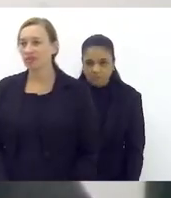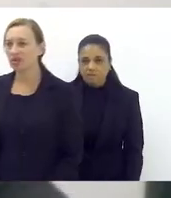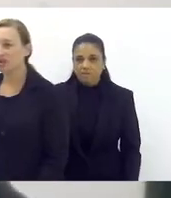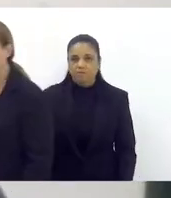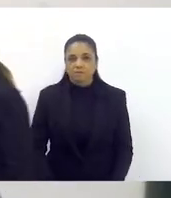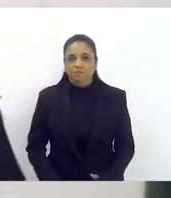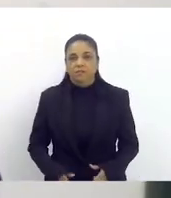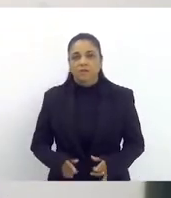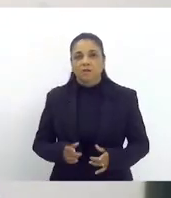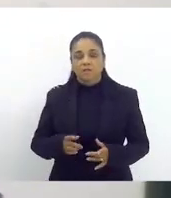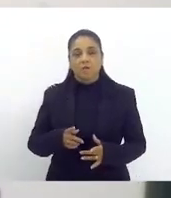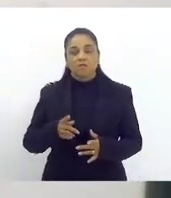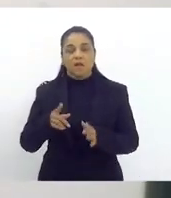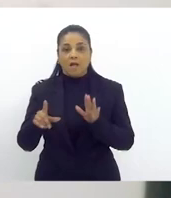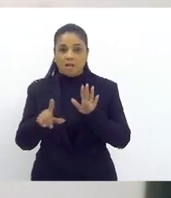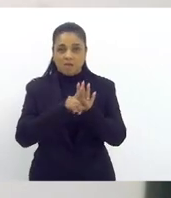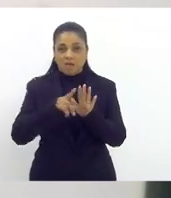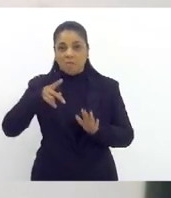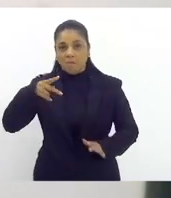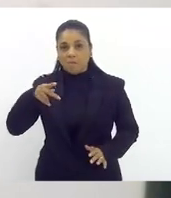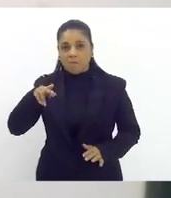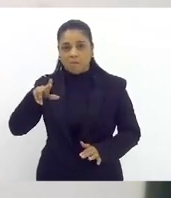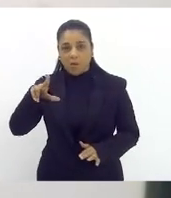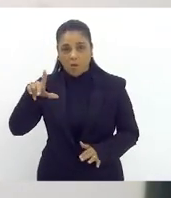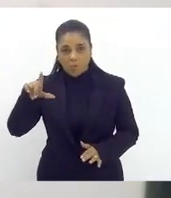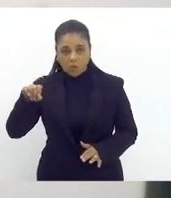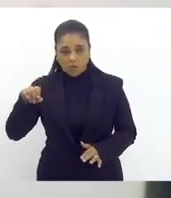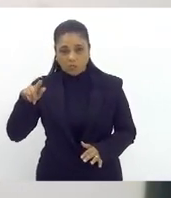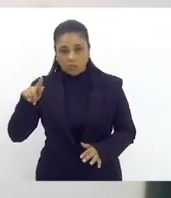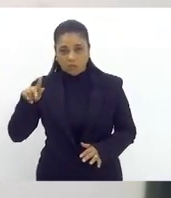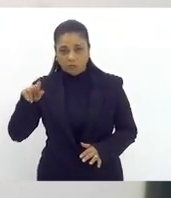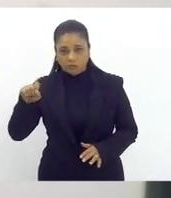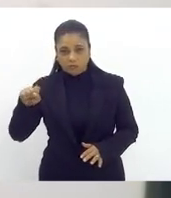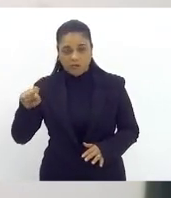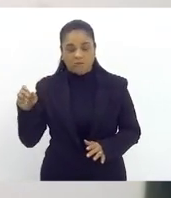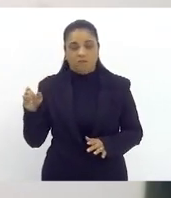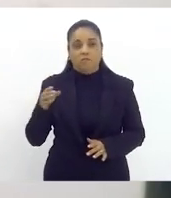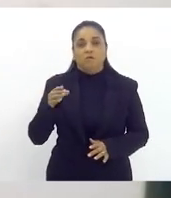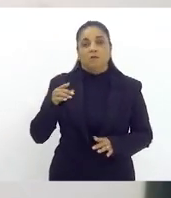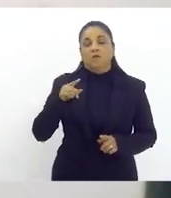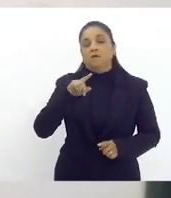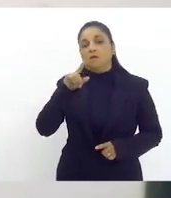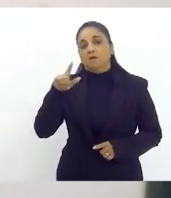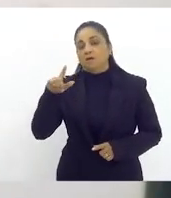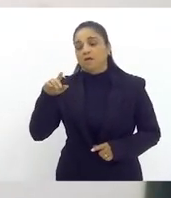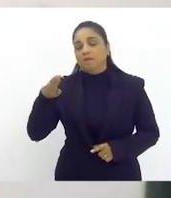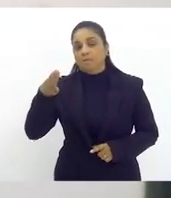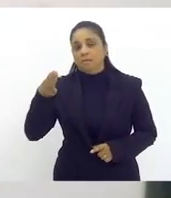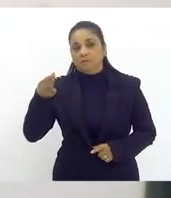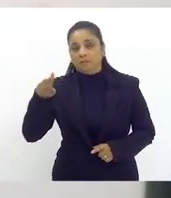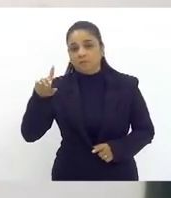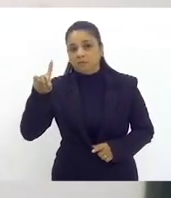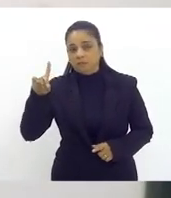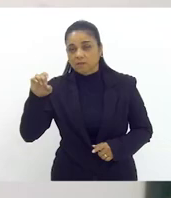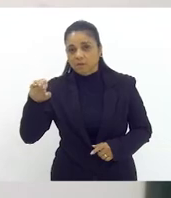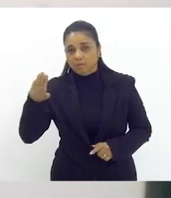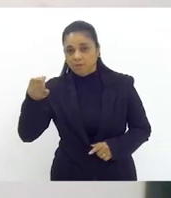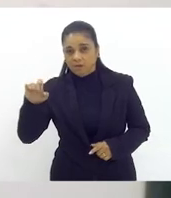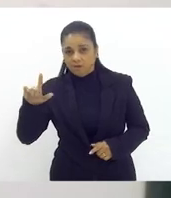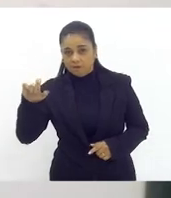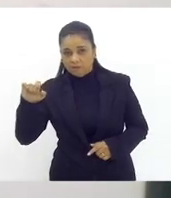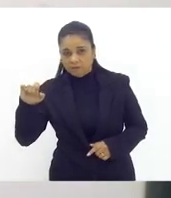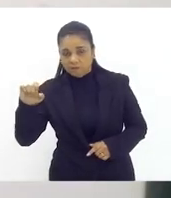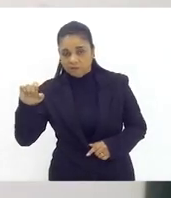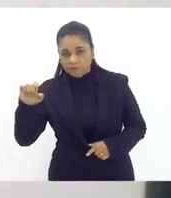e tanta Paulo Gustavo quanto de Blanc vai exigir é regra não opção